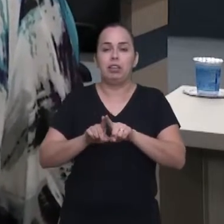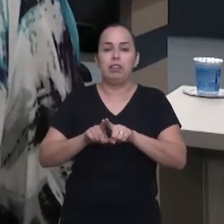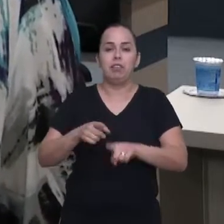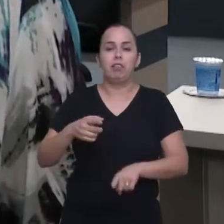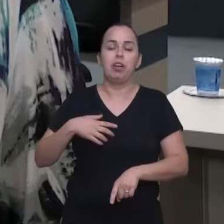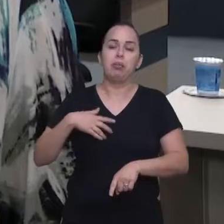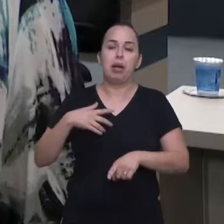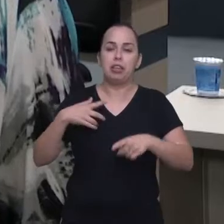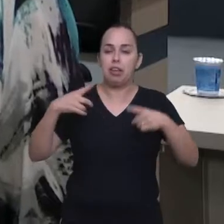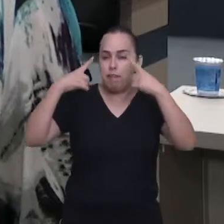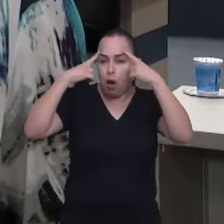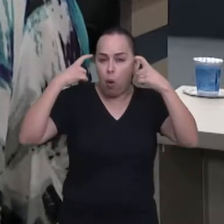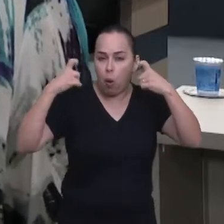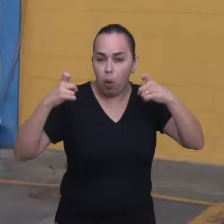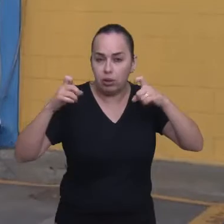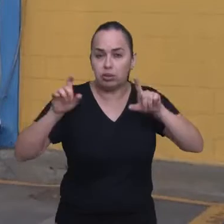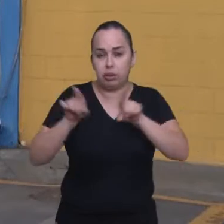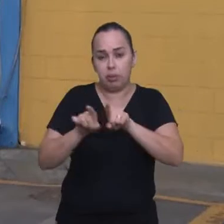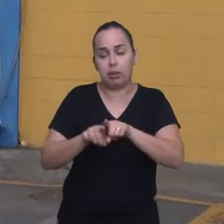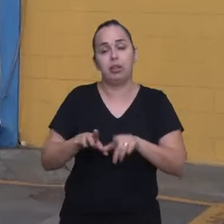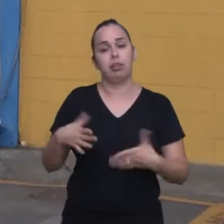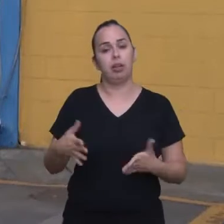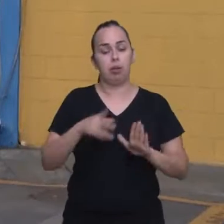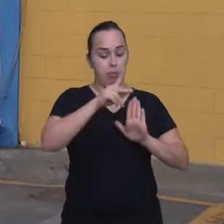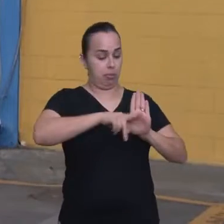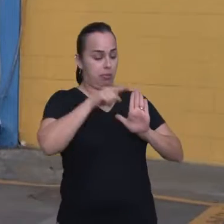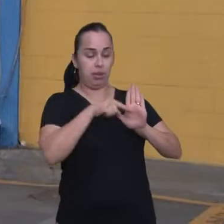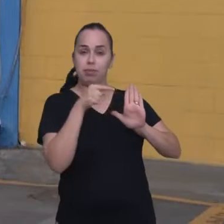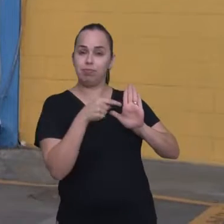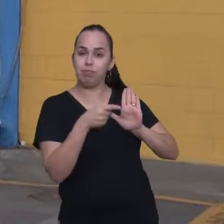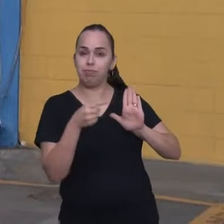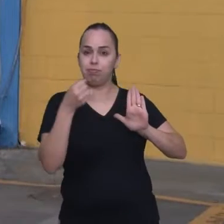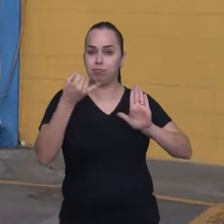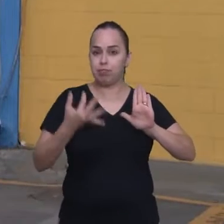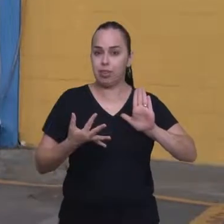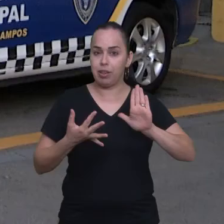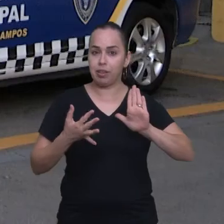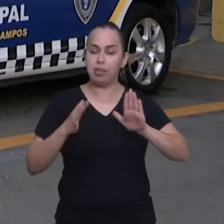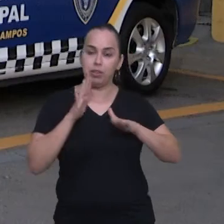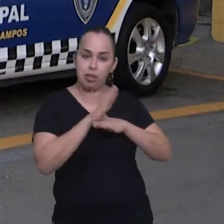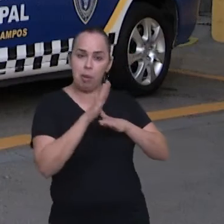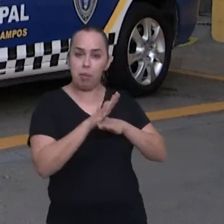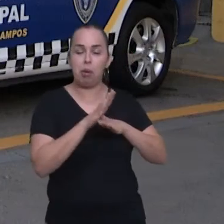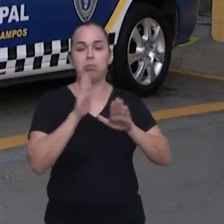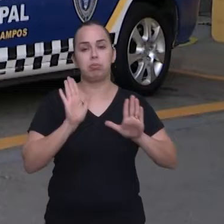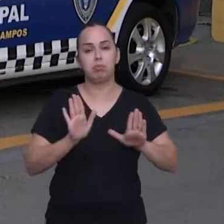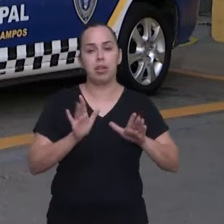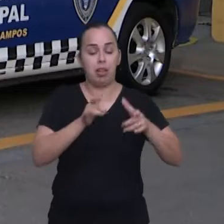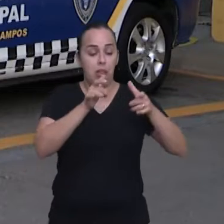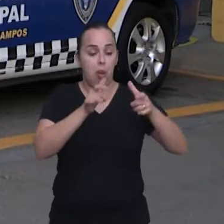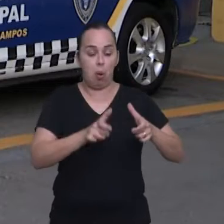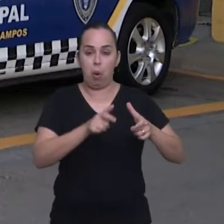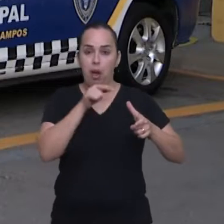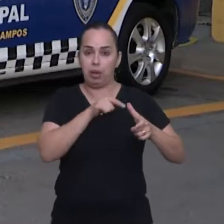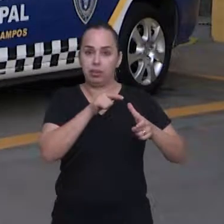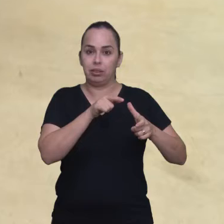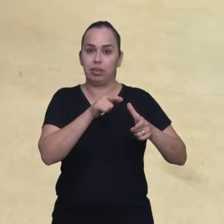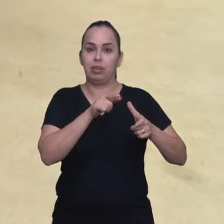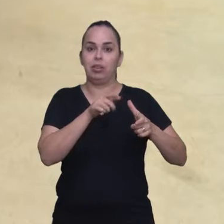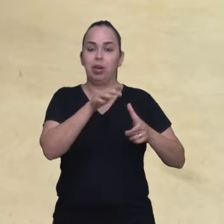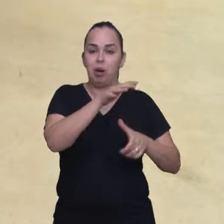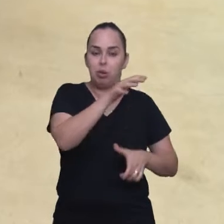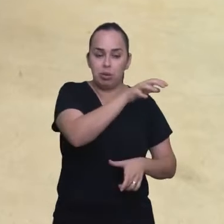atividades, nas abordagens. De acordo com o projeto, o serviço de capelania poderá ser realizado na sede da